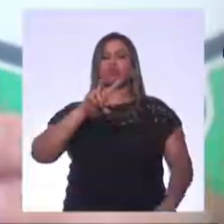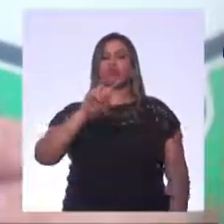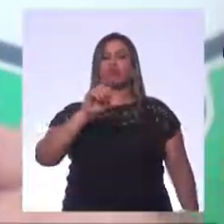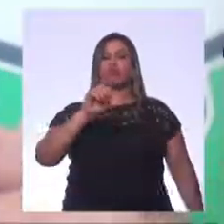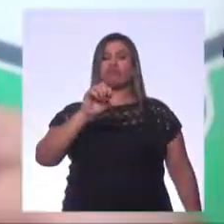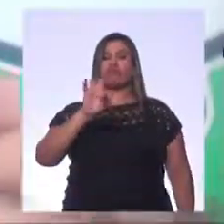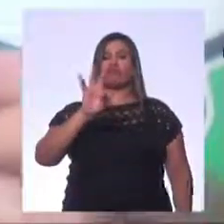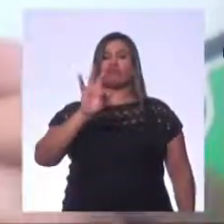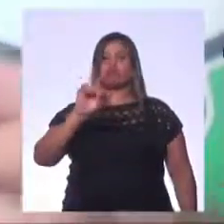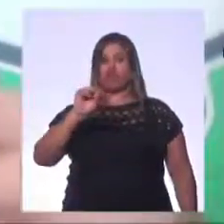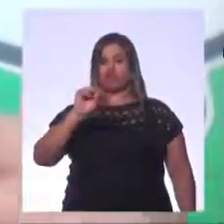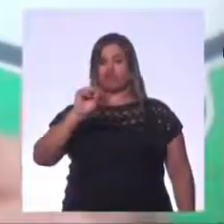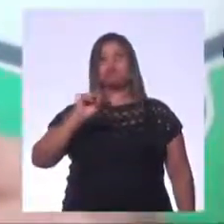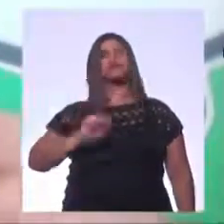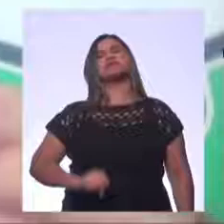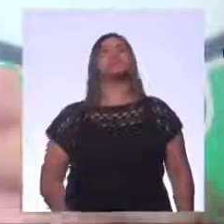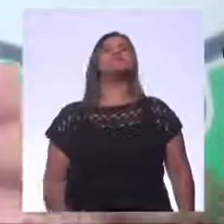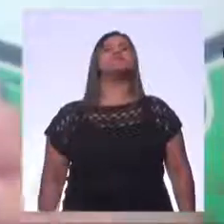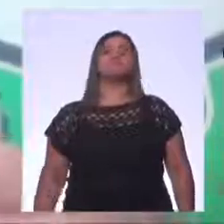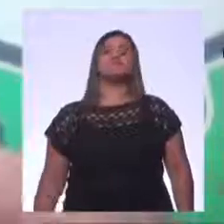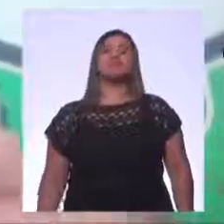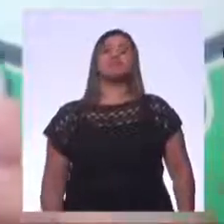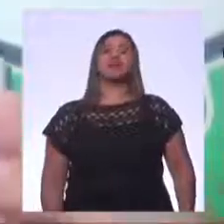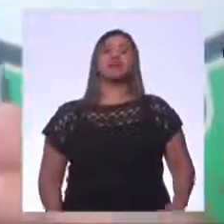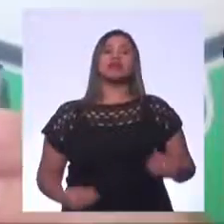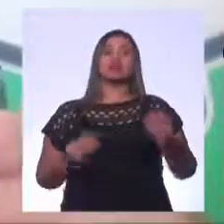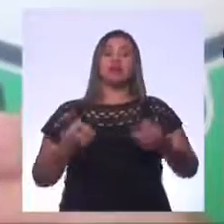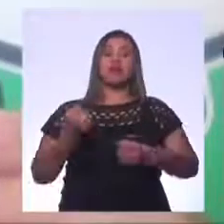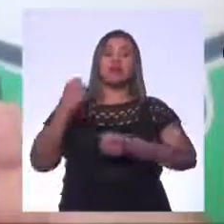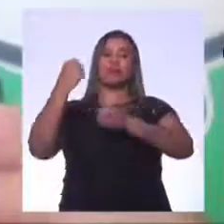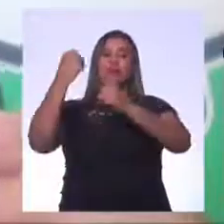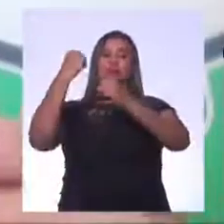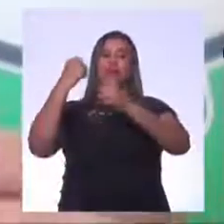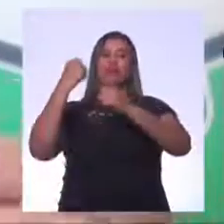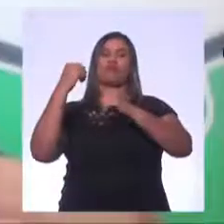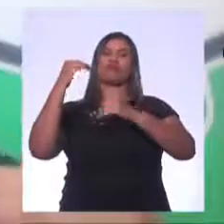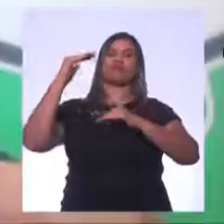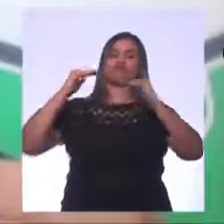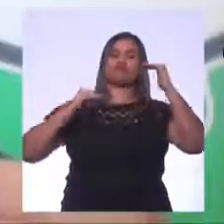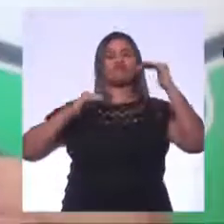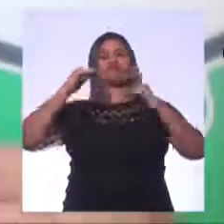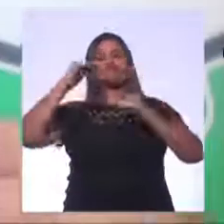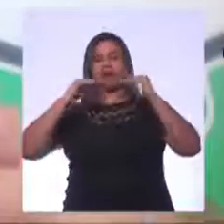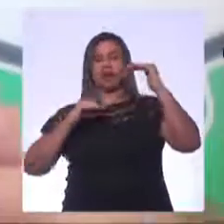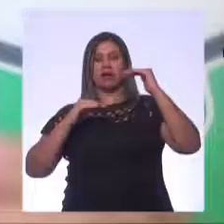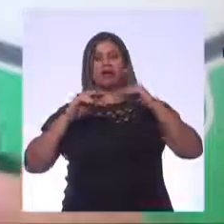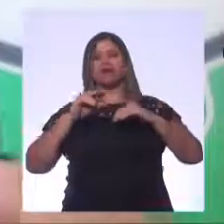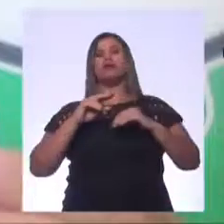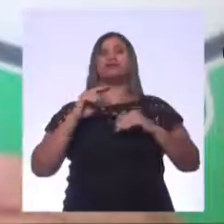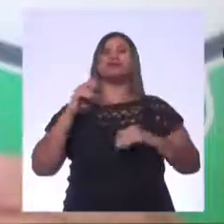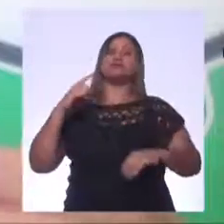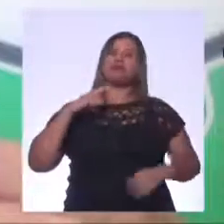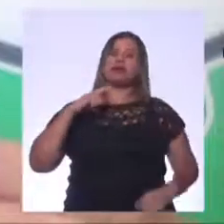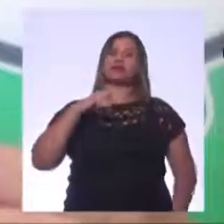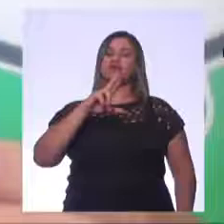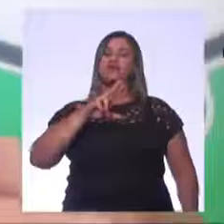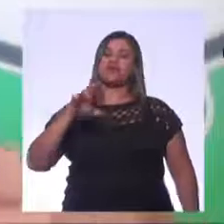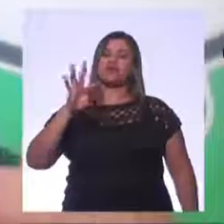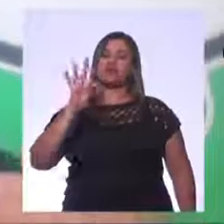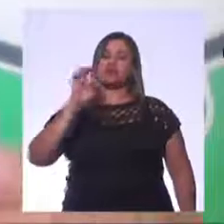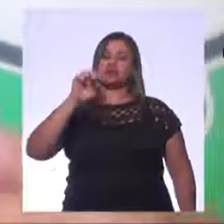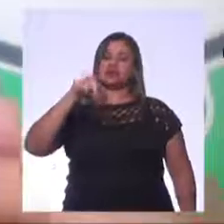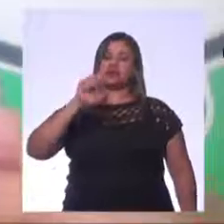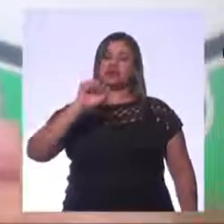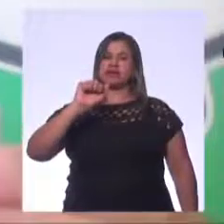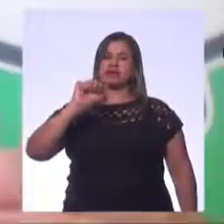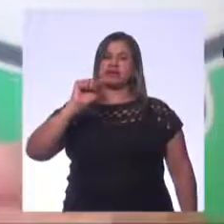ok? Então, essa diferença de potencial nós chamamos, então, de tensão. E